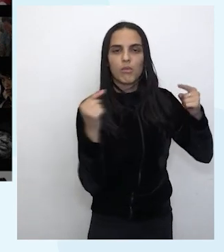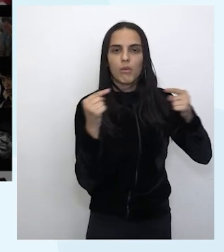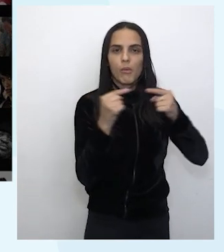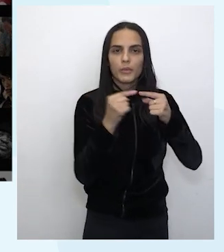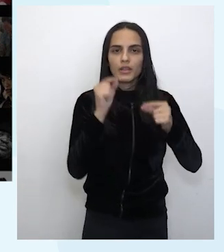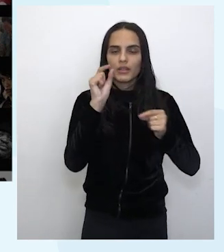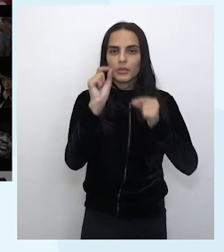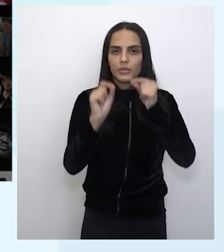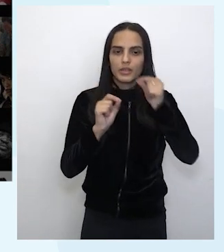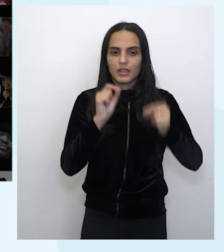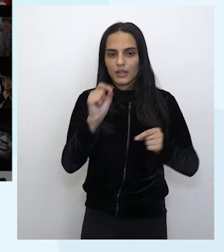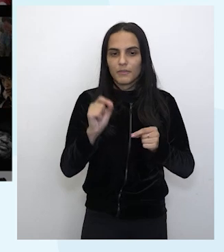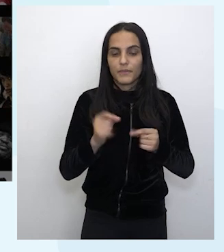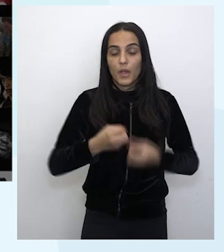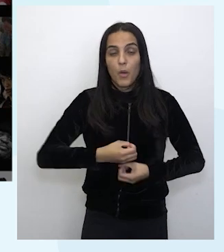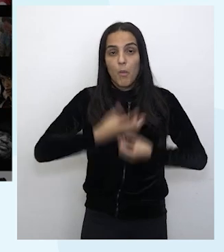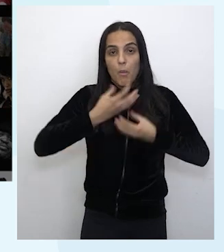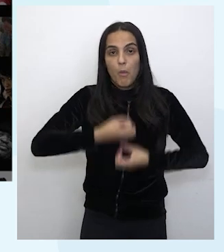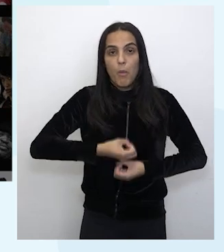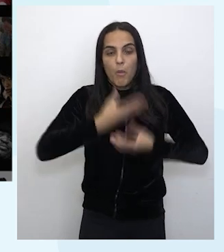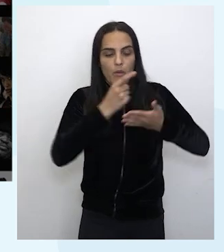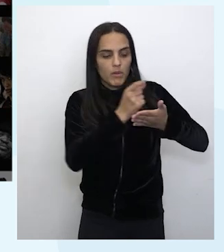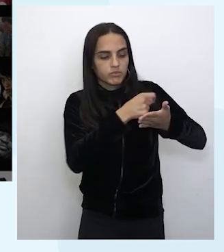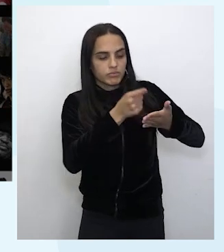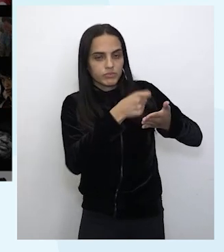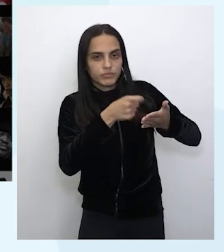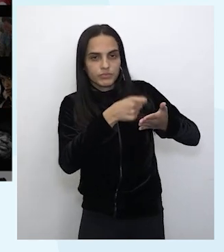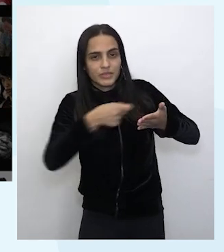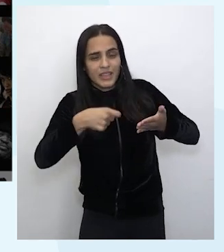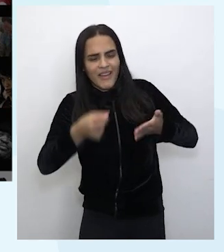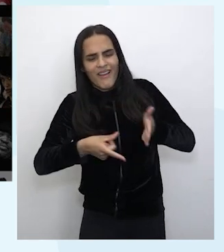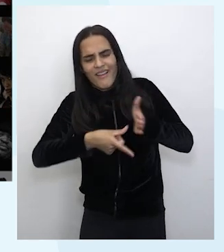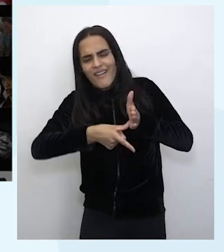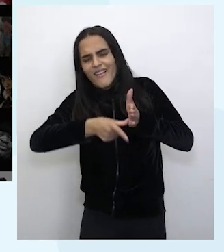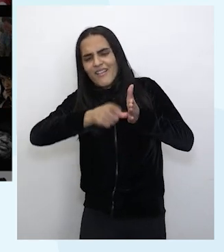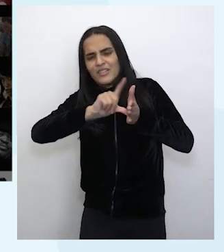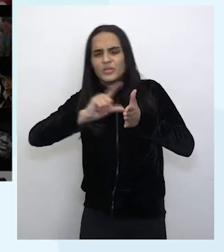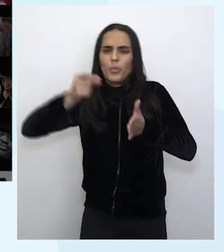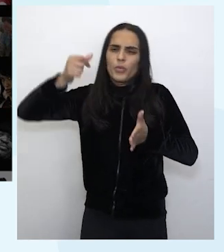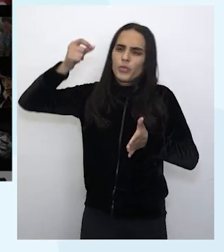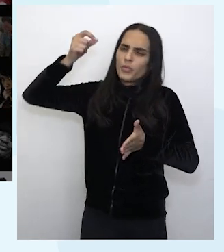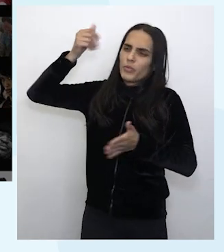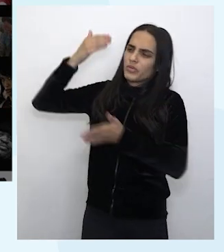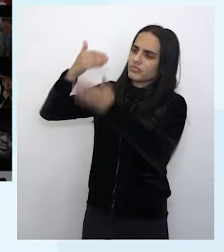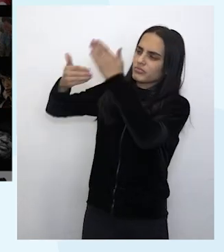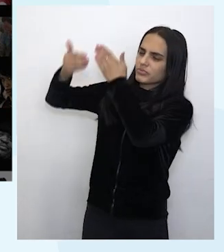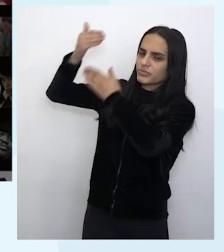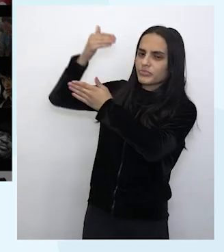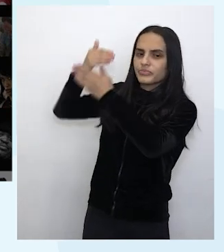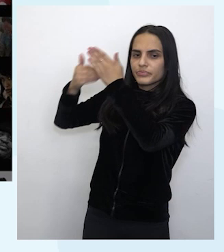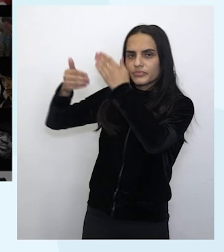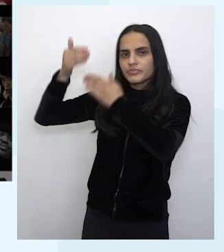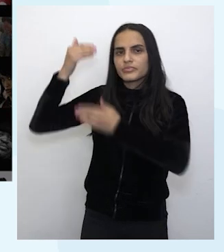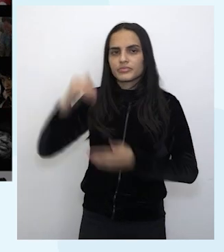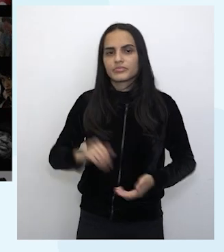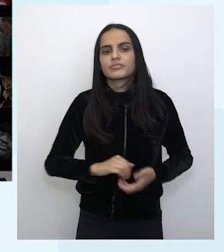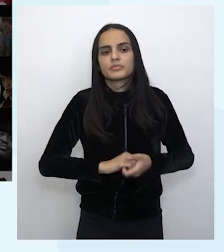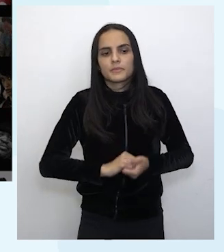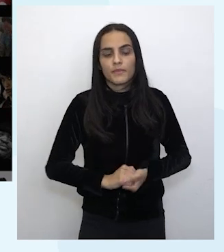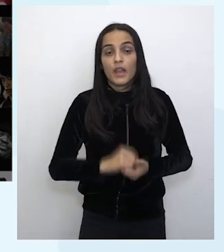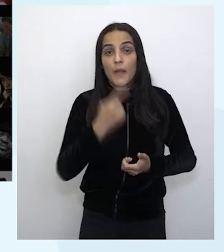escrito, né, bem antes do que vocês podem imaginar. Então, o heterônimo de Fernando Pessoa, ele é